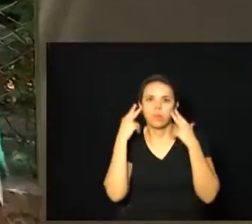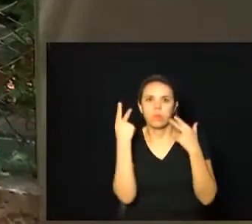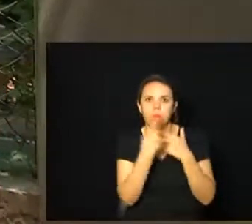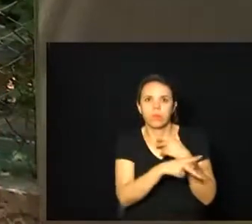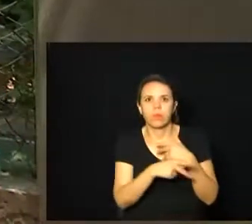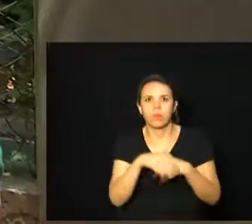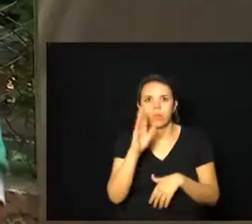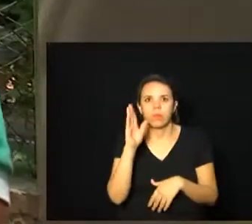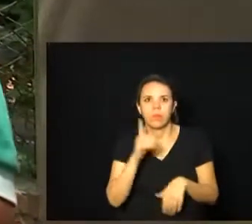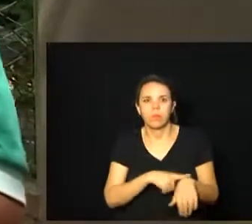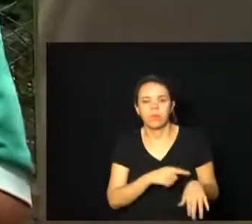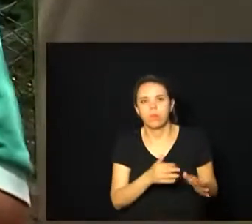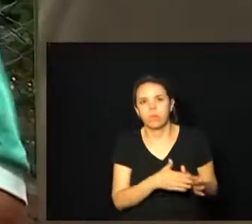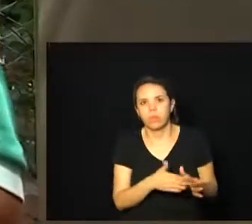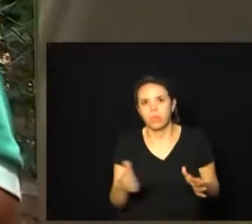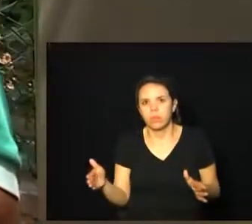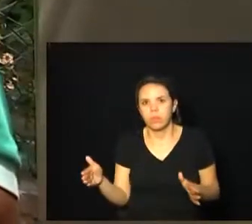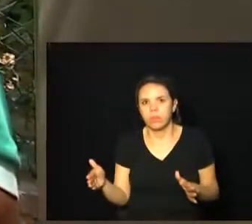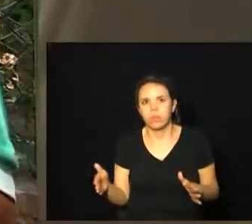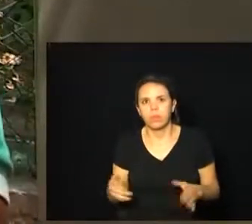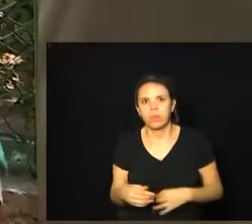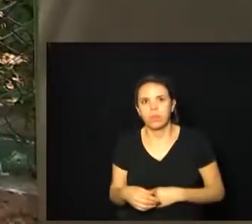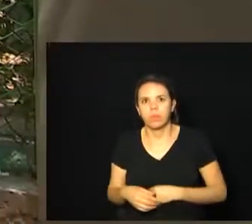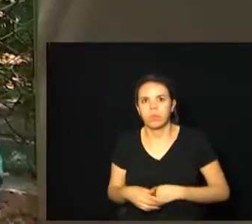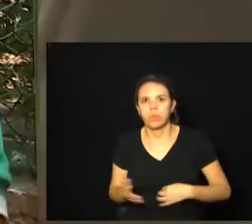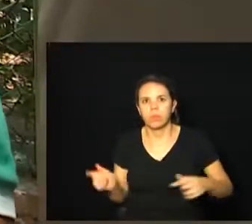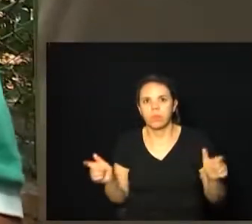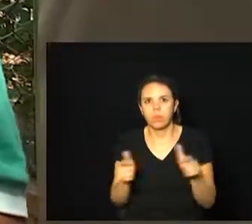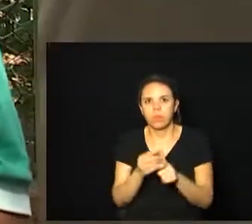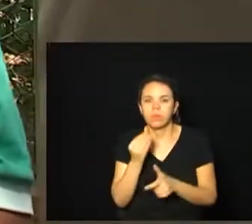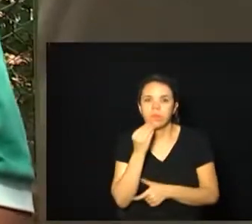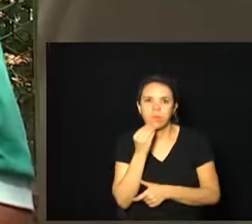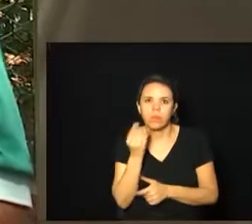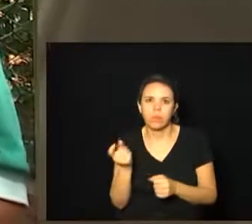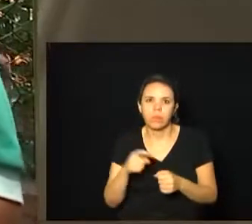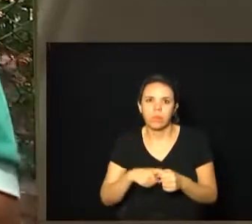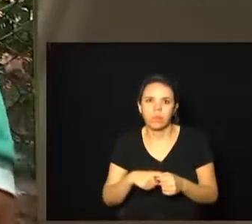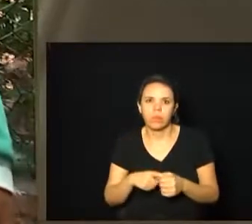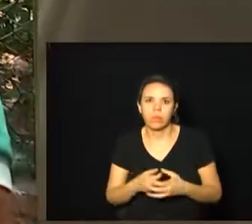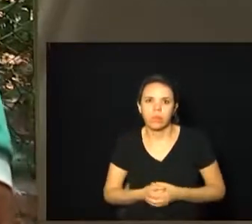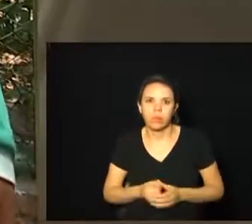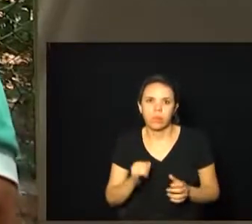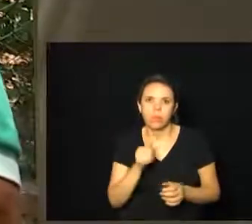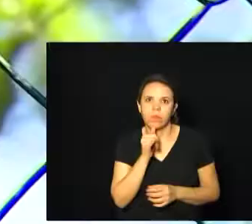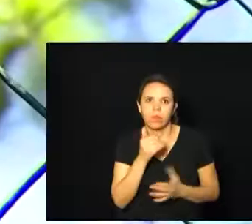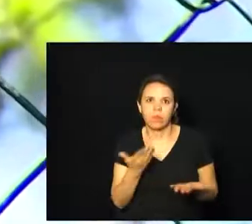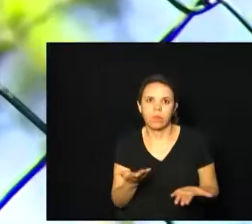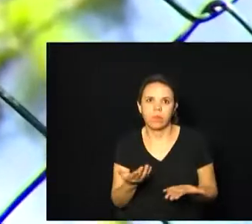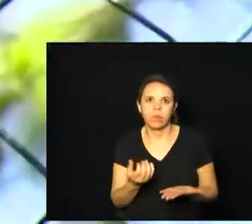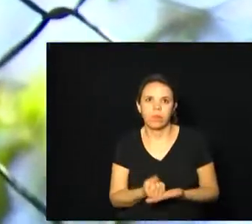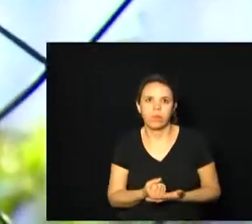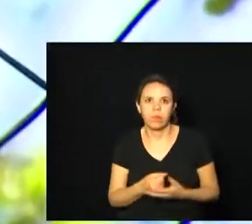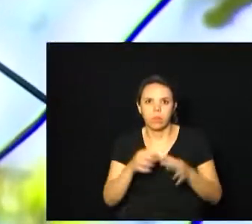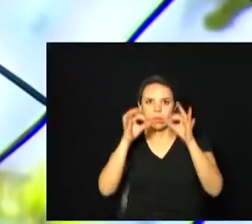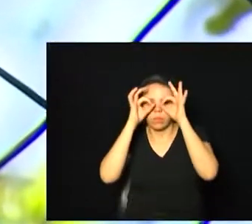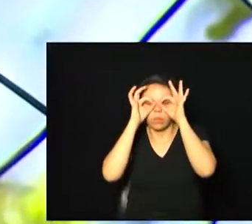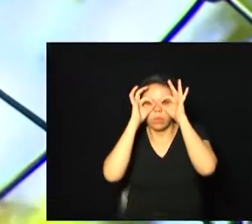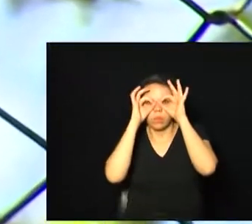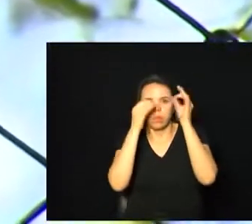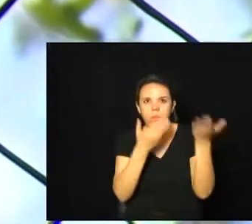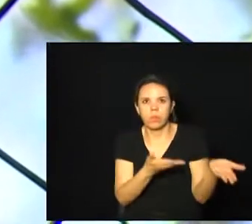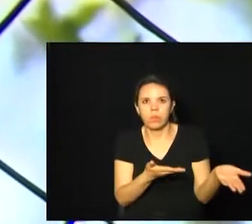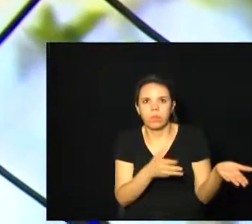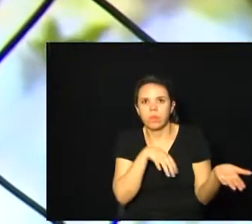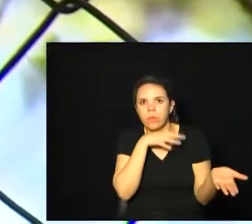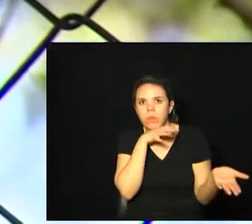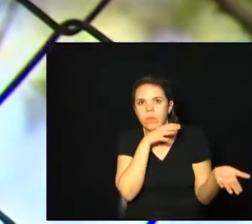Quanto mais tempo ele passar nessa condição, menor chance ele tem de voltar. Se, por exemplo, a gente recebe uma coruja, ou